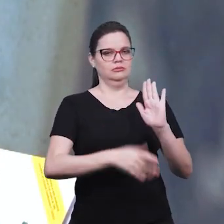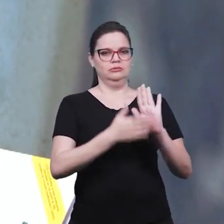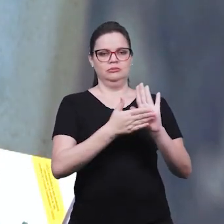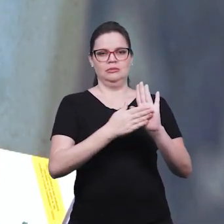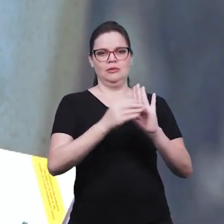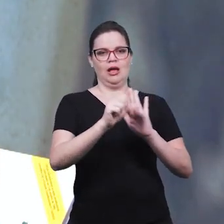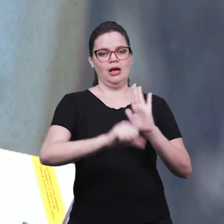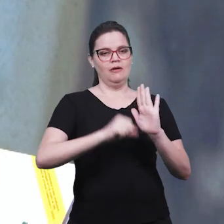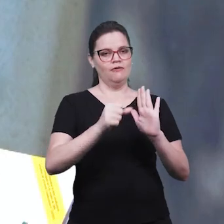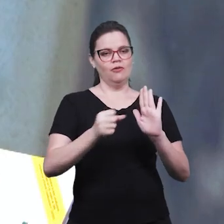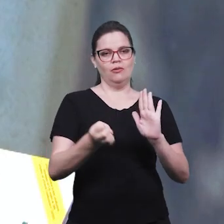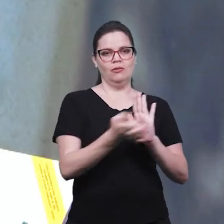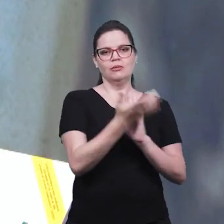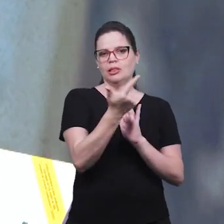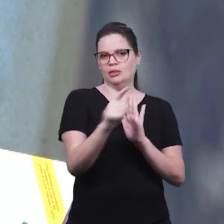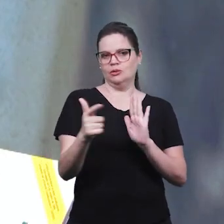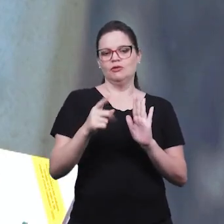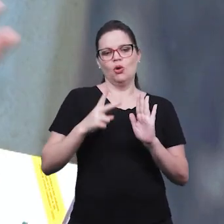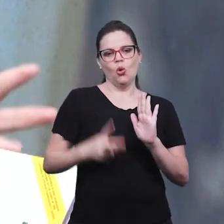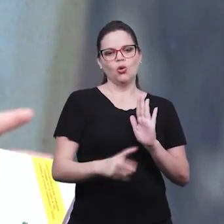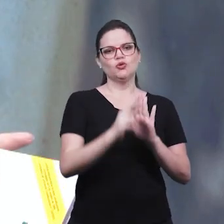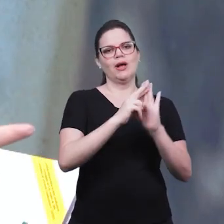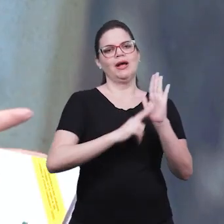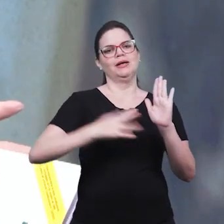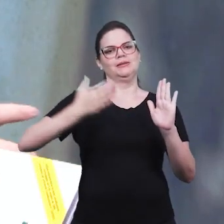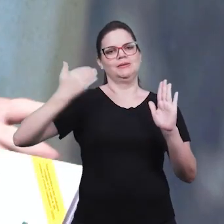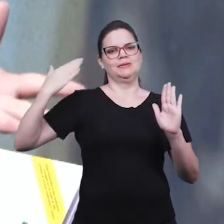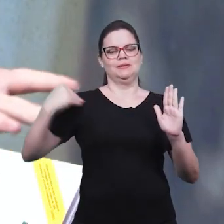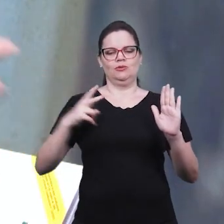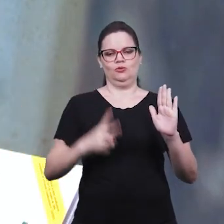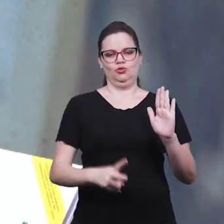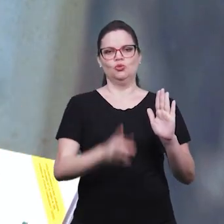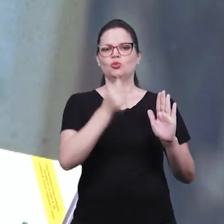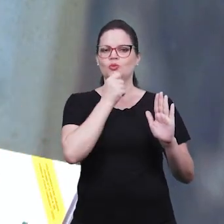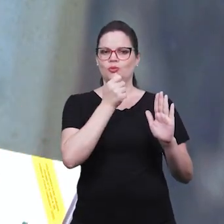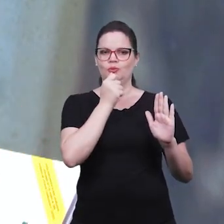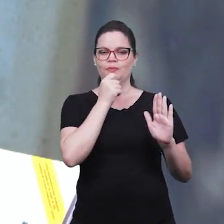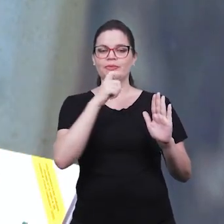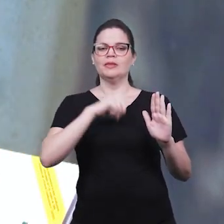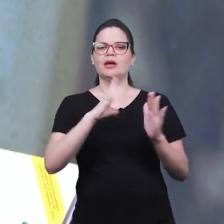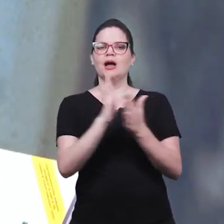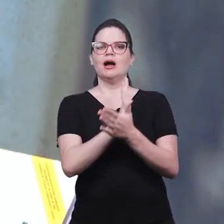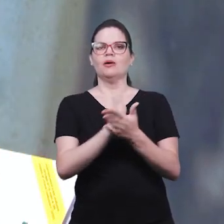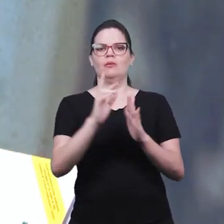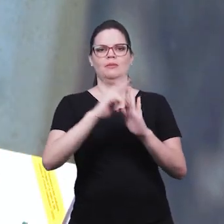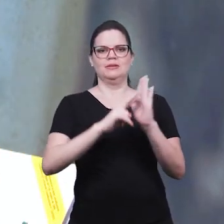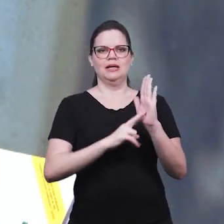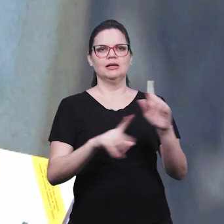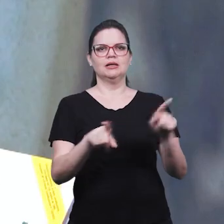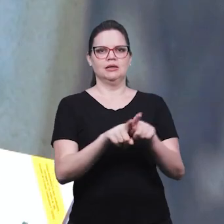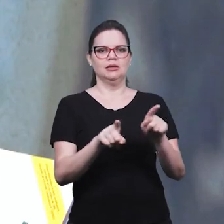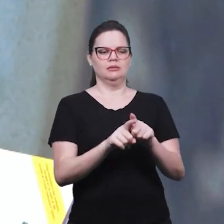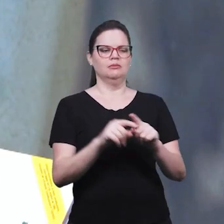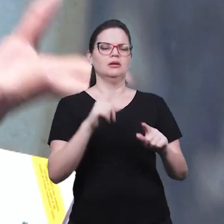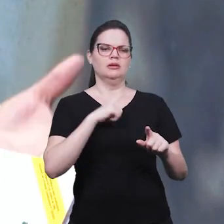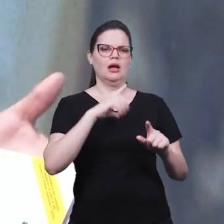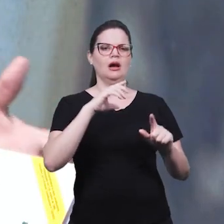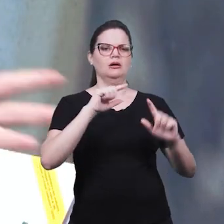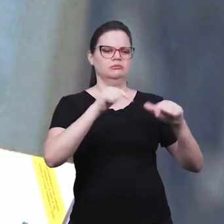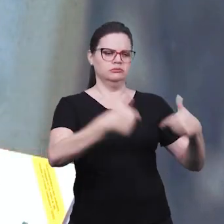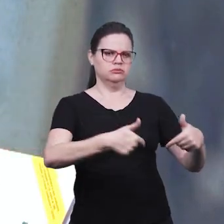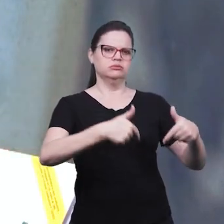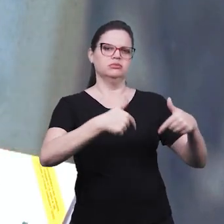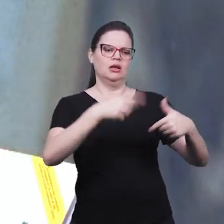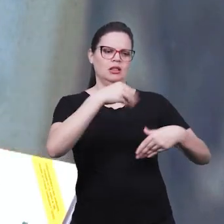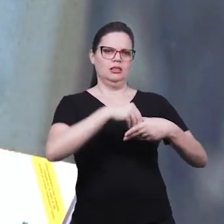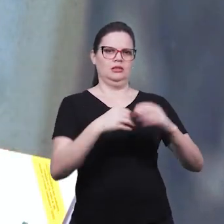as regras antigas, mas tem algumas regras que também está sendo feita lá em Cariacica, como